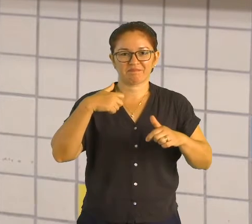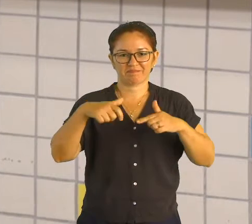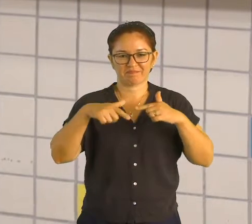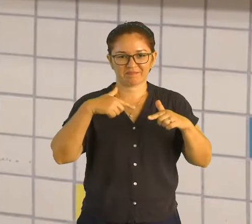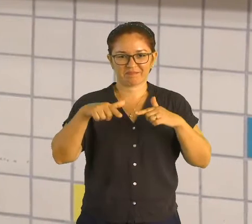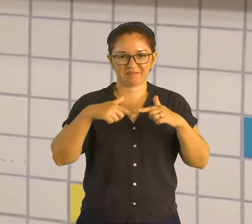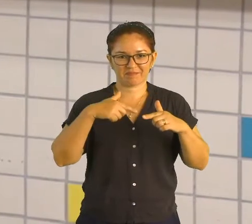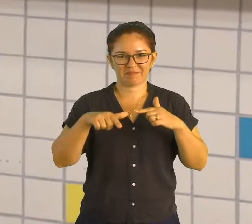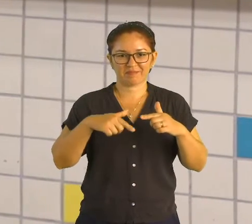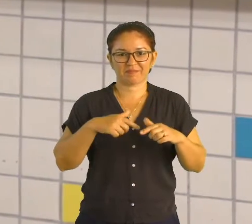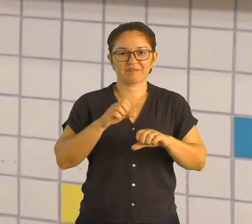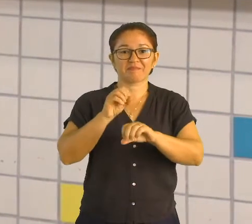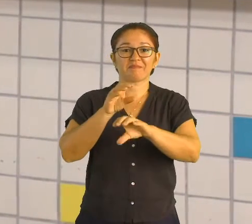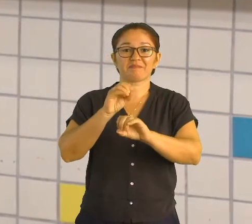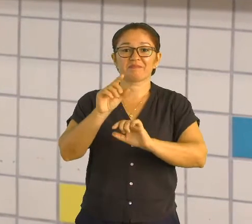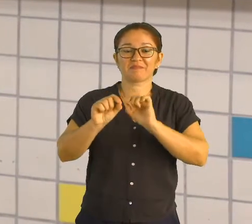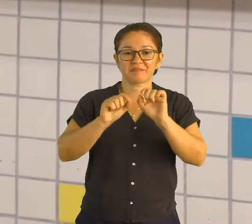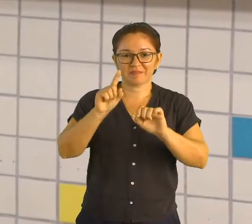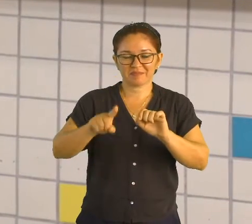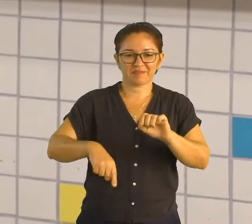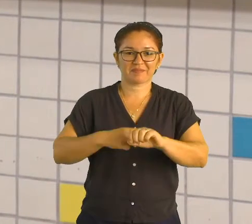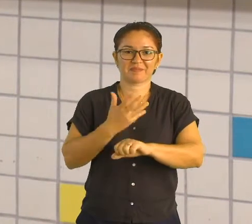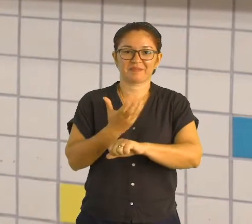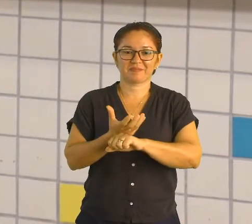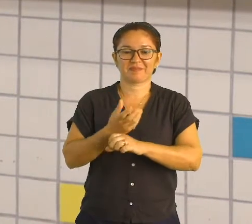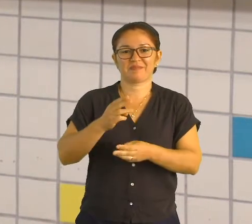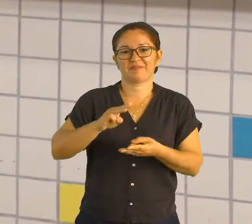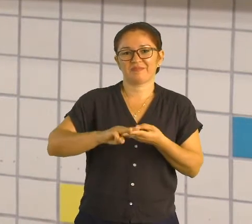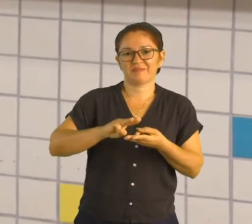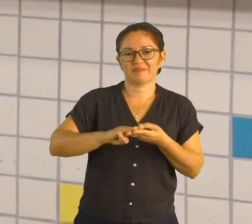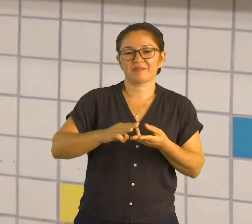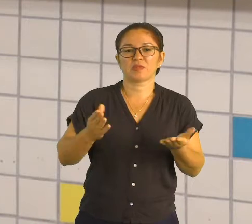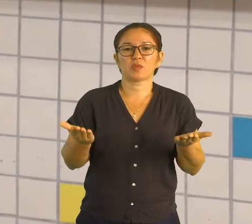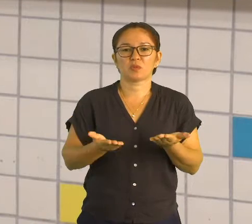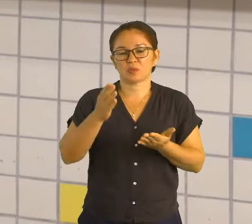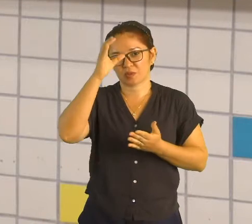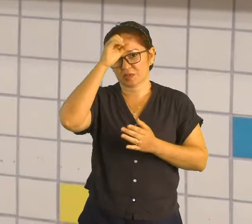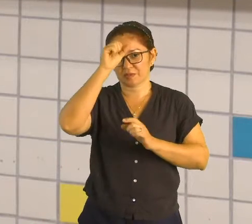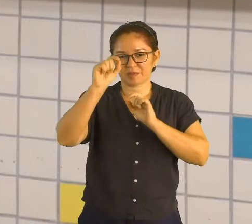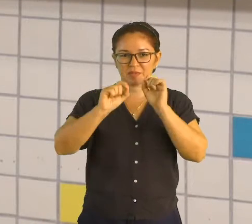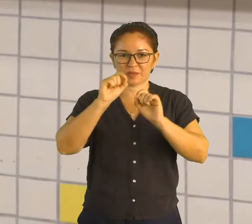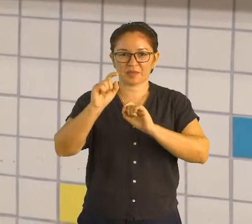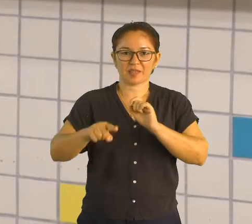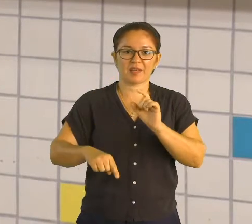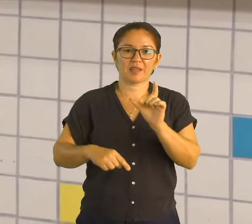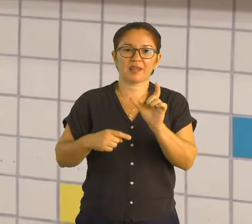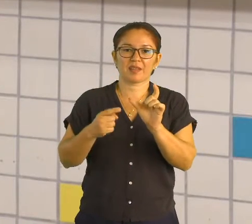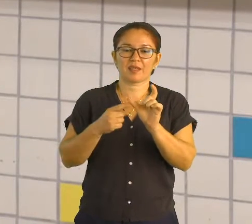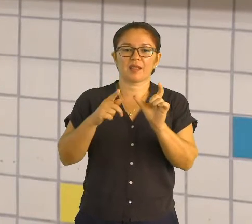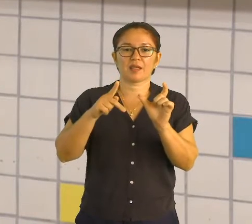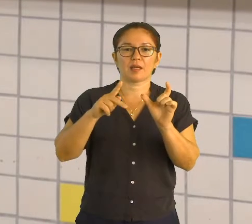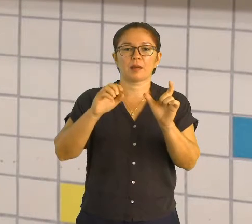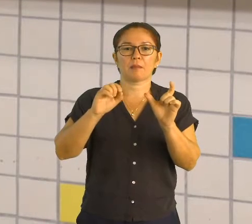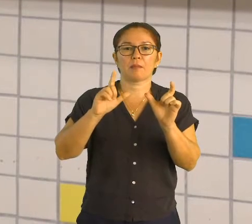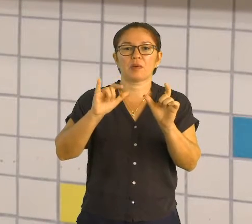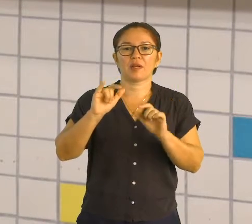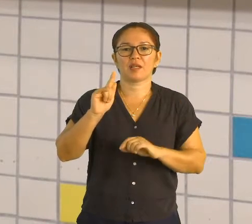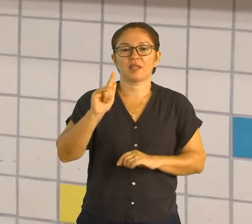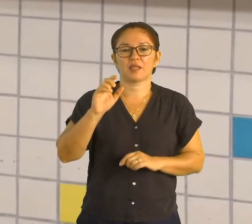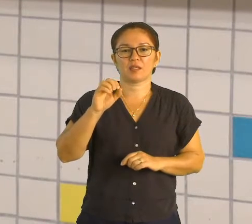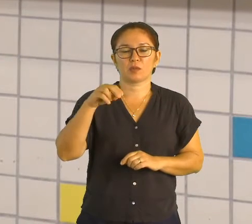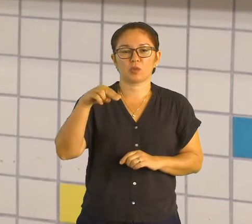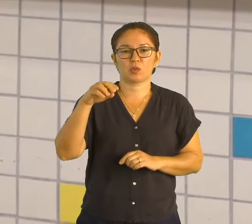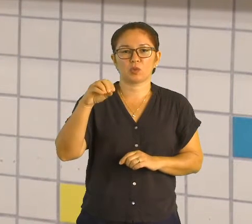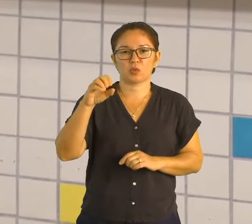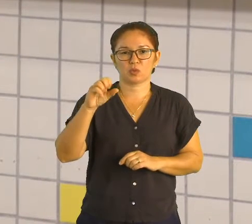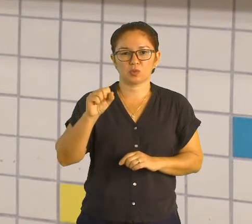matemática. O nosso conteúdo hoje, ele chama polígonos. No entanto, para que eu chegue até eles, nós vamos fazer